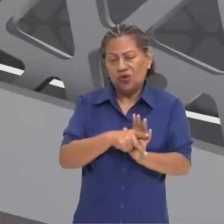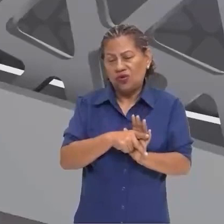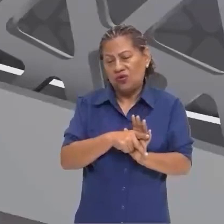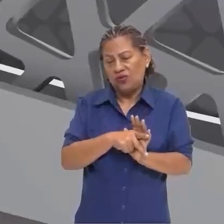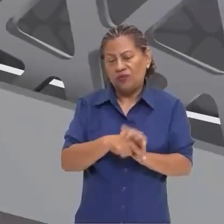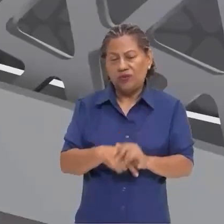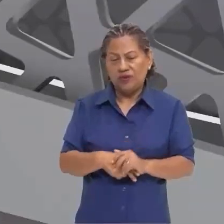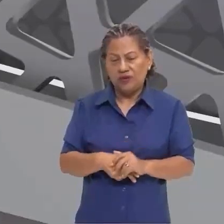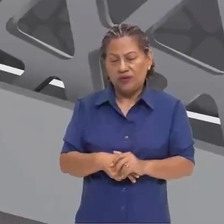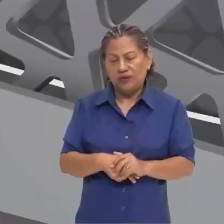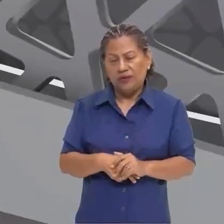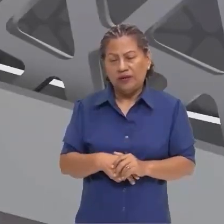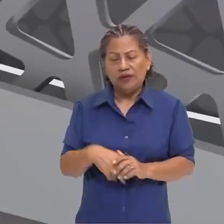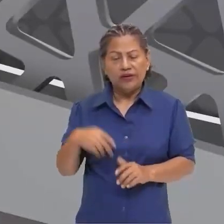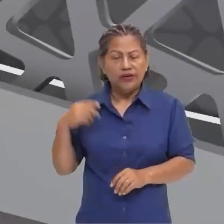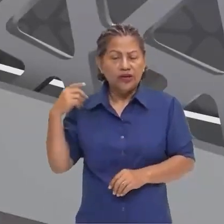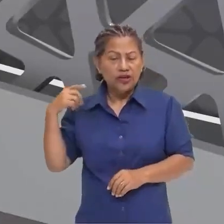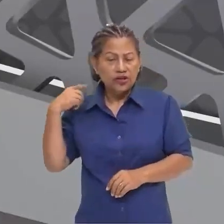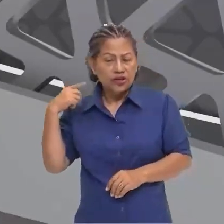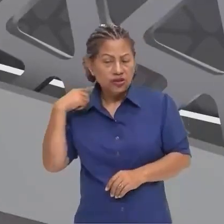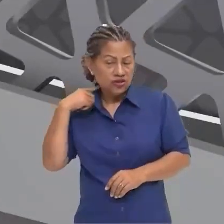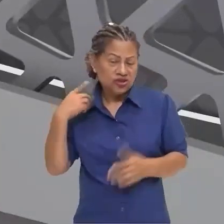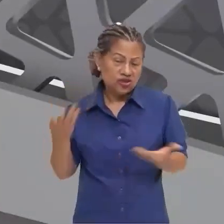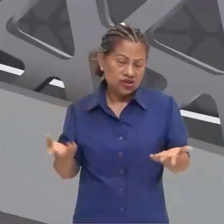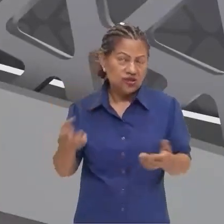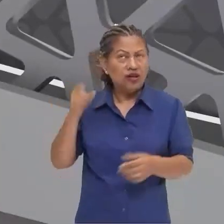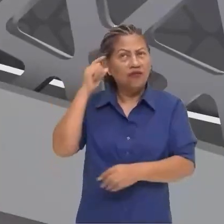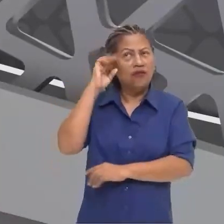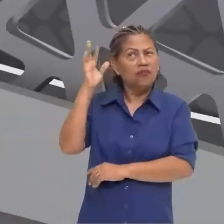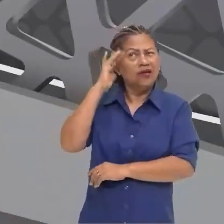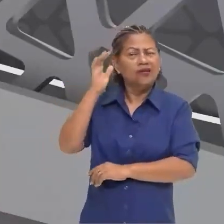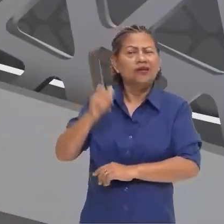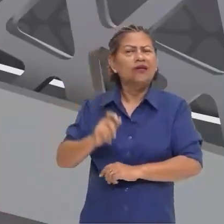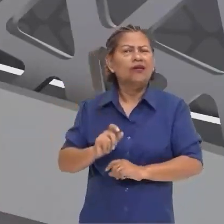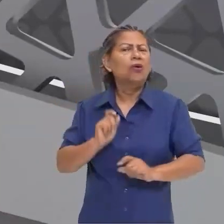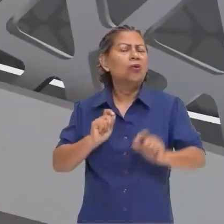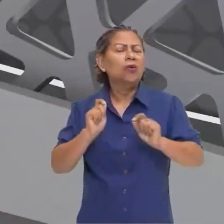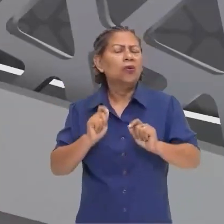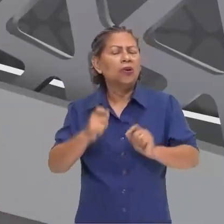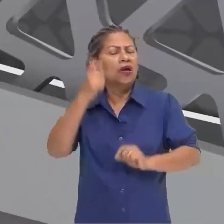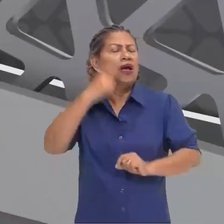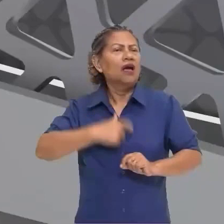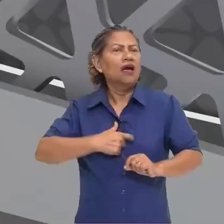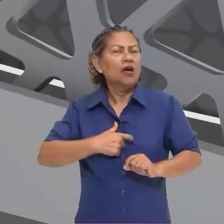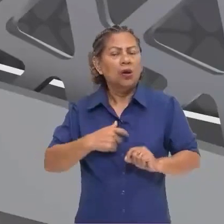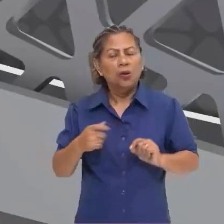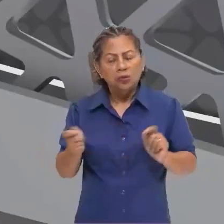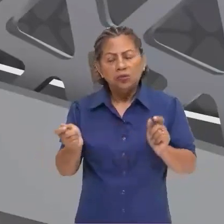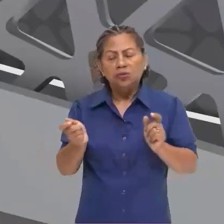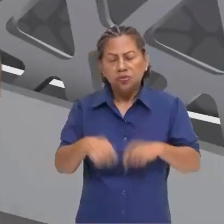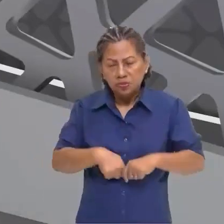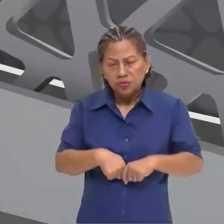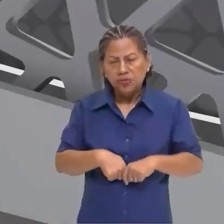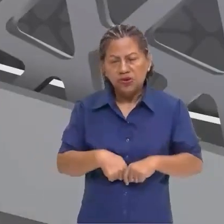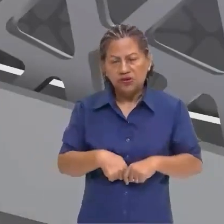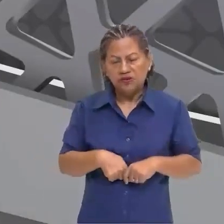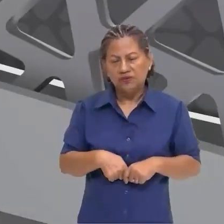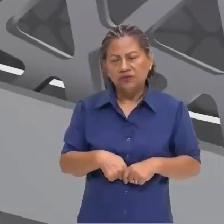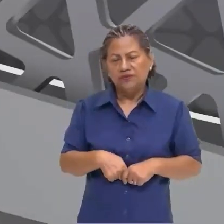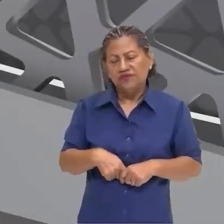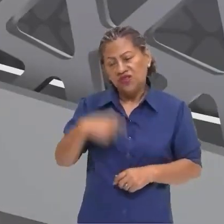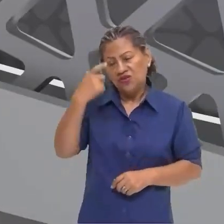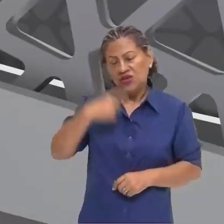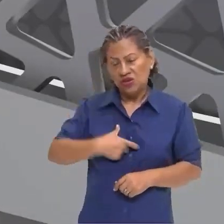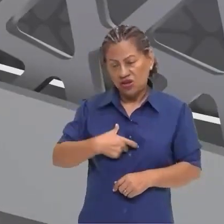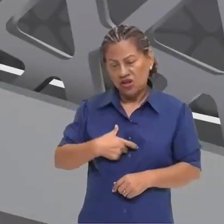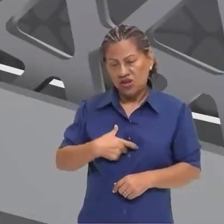para direito nas universidades públicas. Então, eu pensei no que era possível, de acordo com as minhas habilidades. Eu sempre tive a